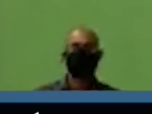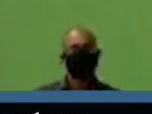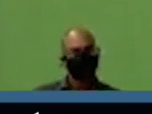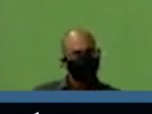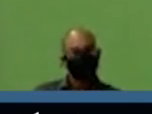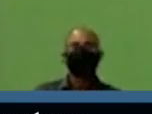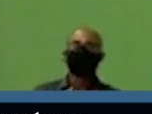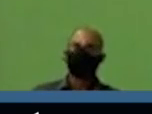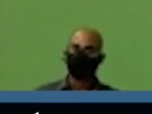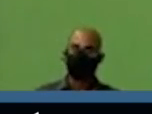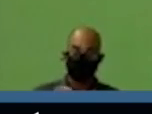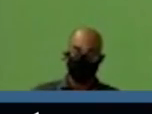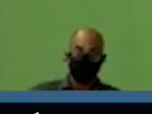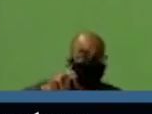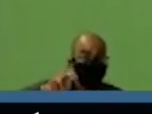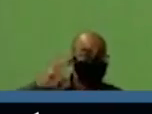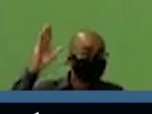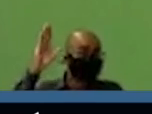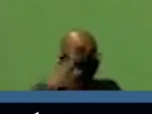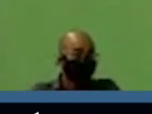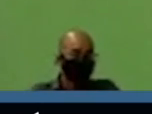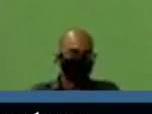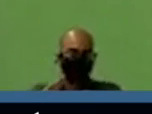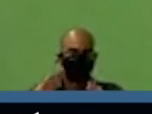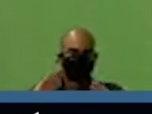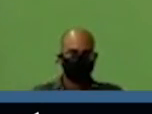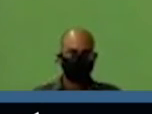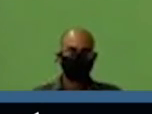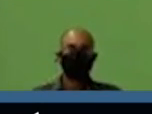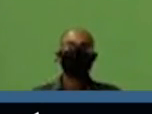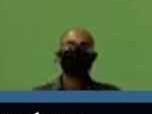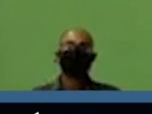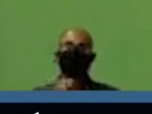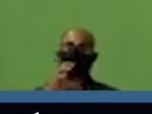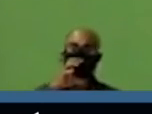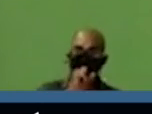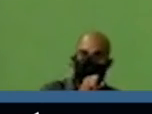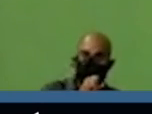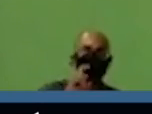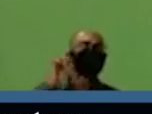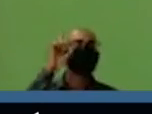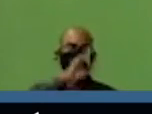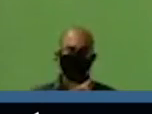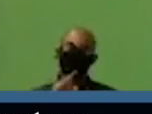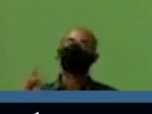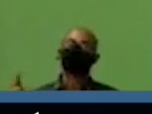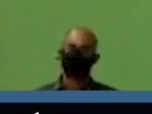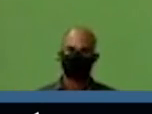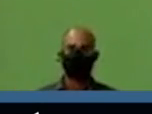intensivamente, de manhã, de tarde, de noite, sábados e